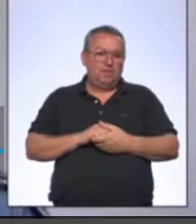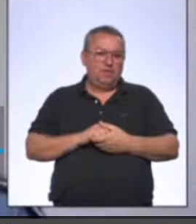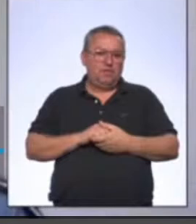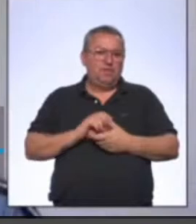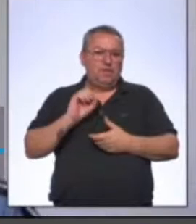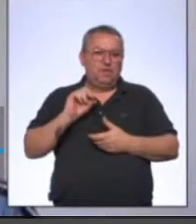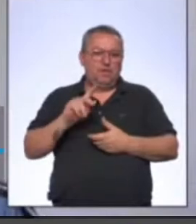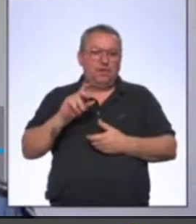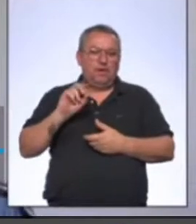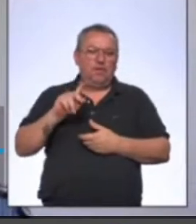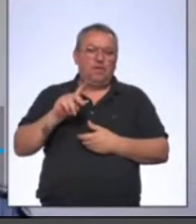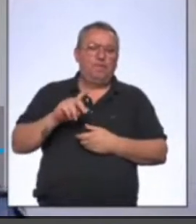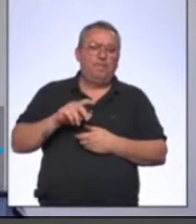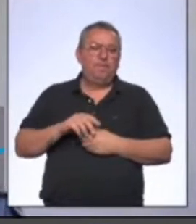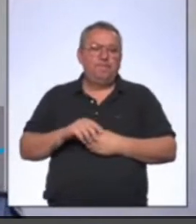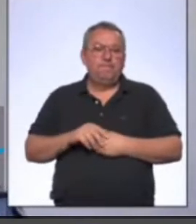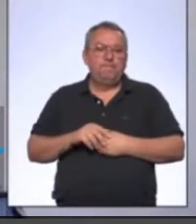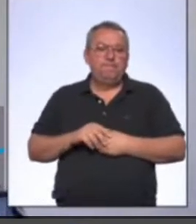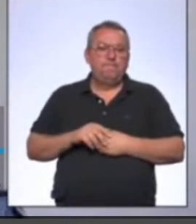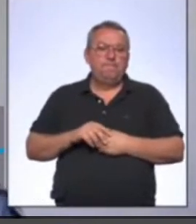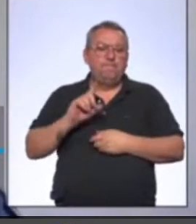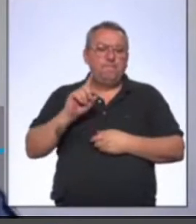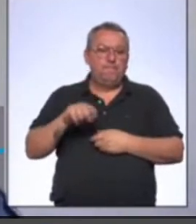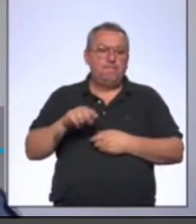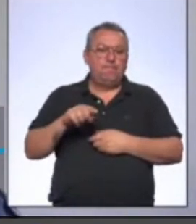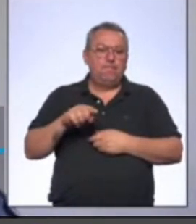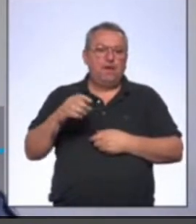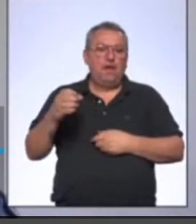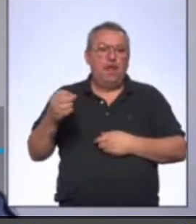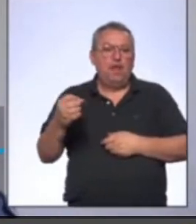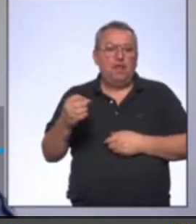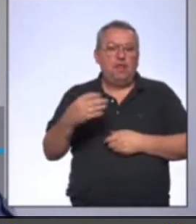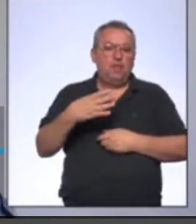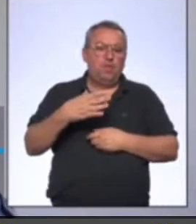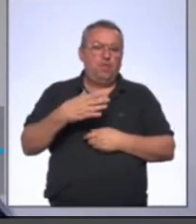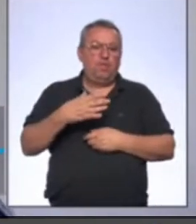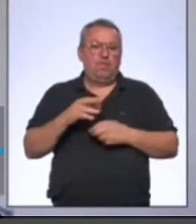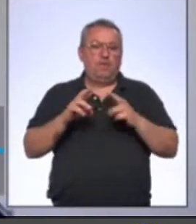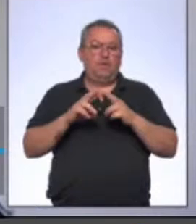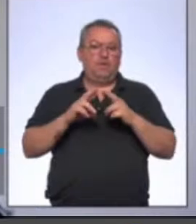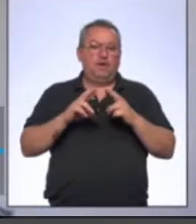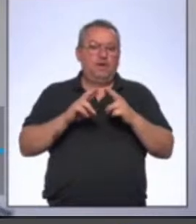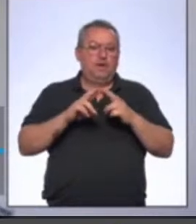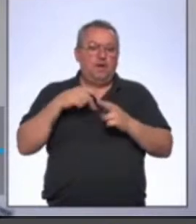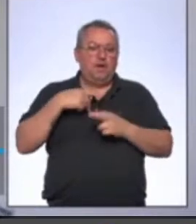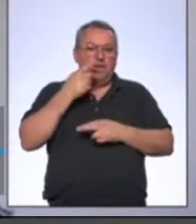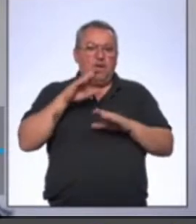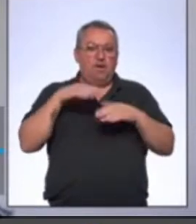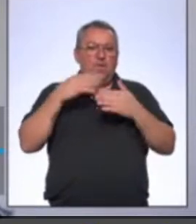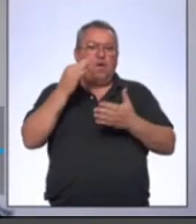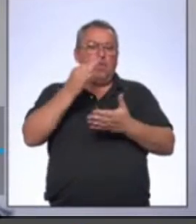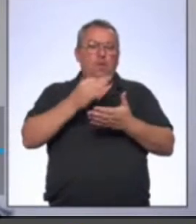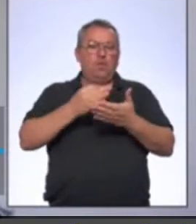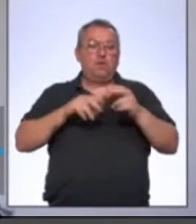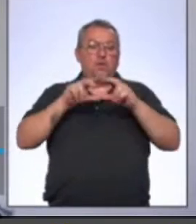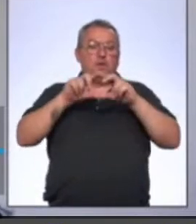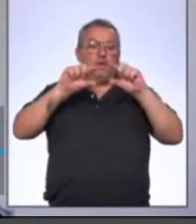Ok? Ok. Isso é algo histórico na nossa rede. Nossa, falou assim: qual que é o tema do